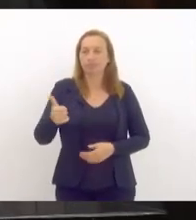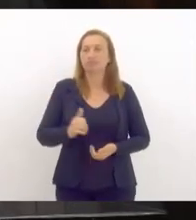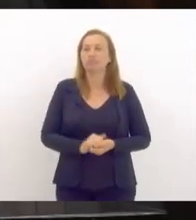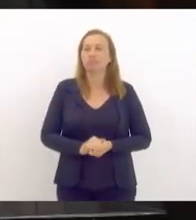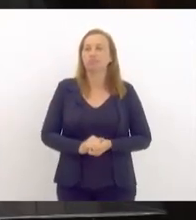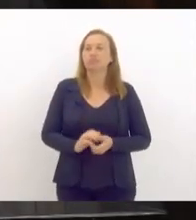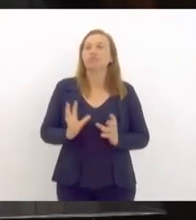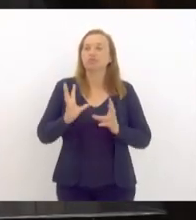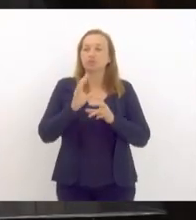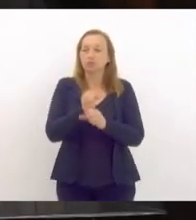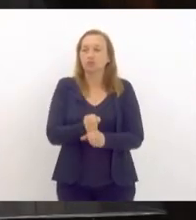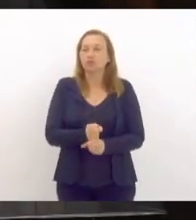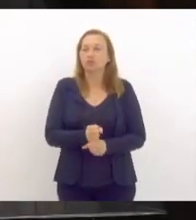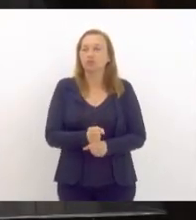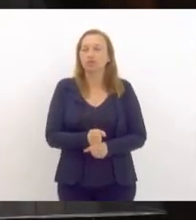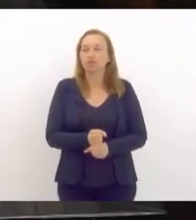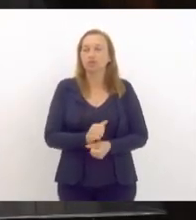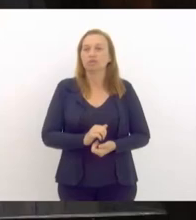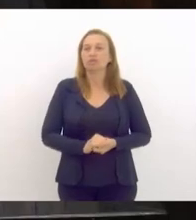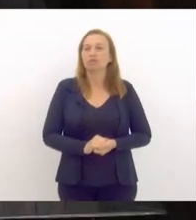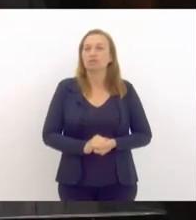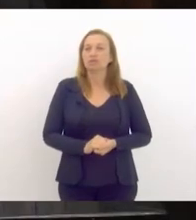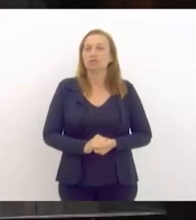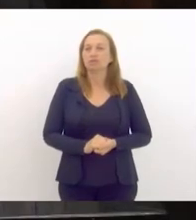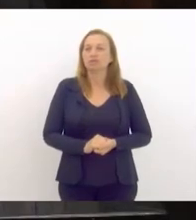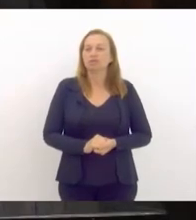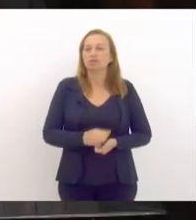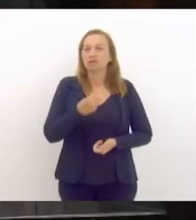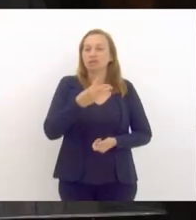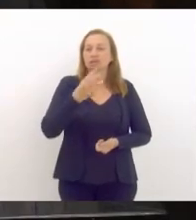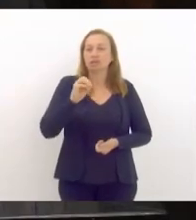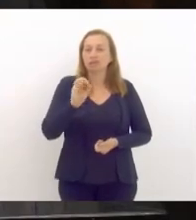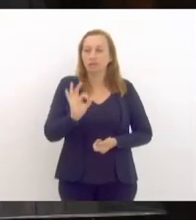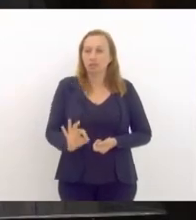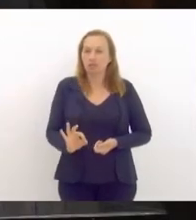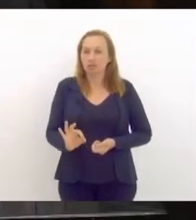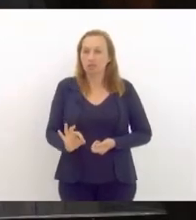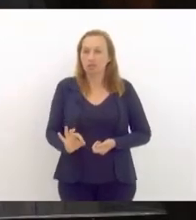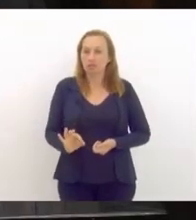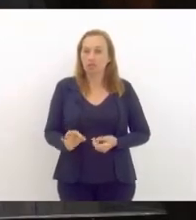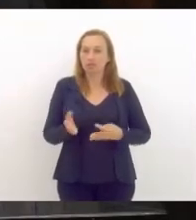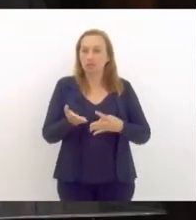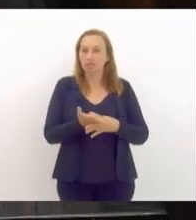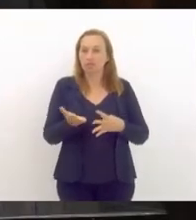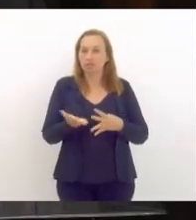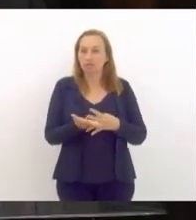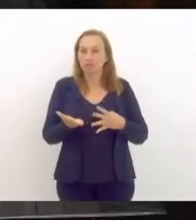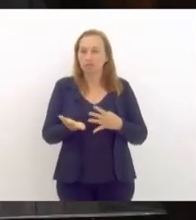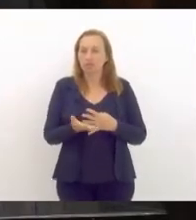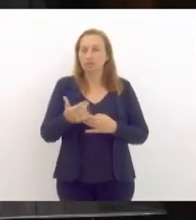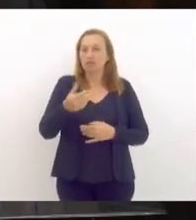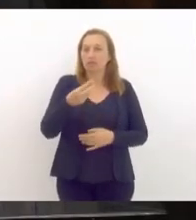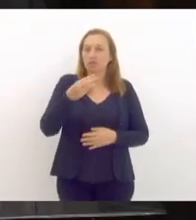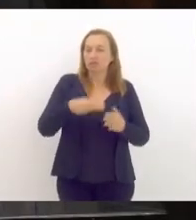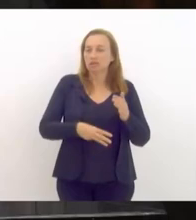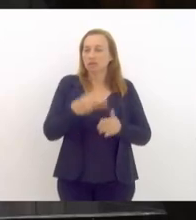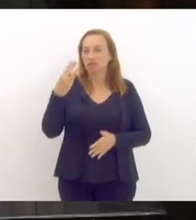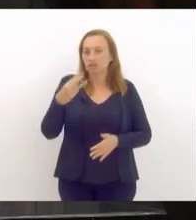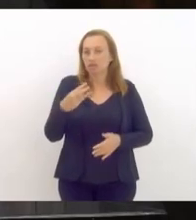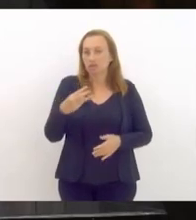somando cerca de 30% e parcelando em três vezes